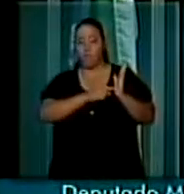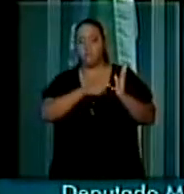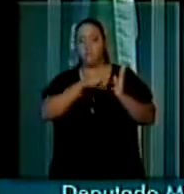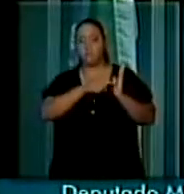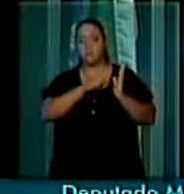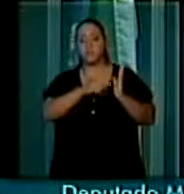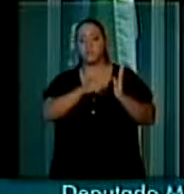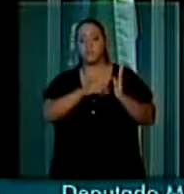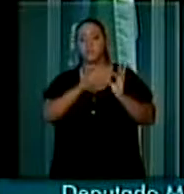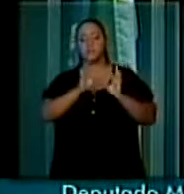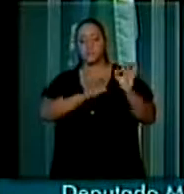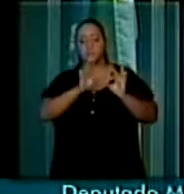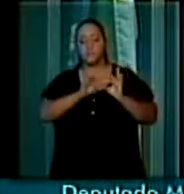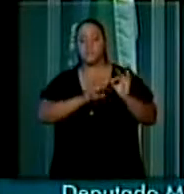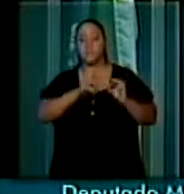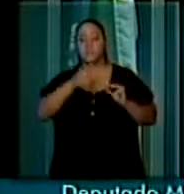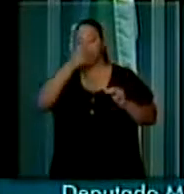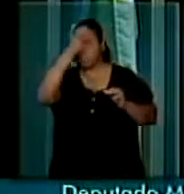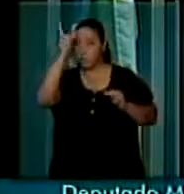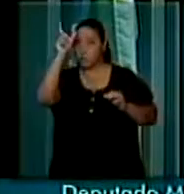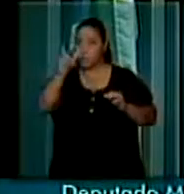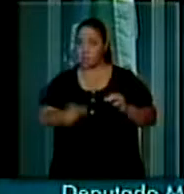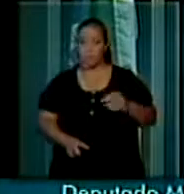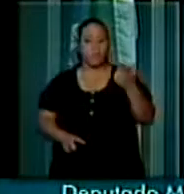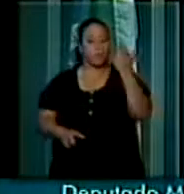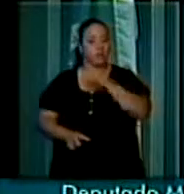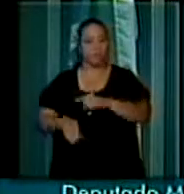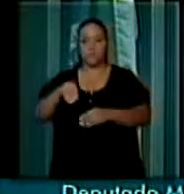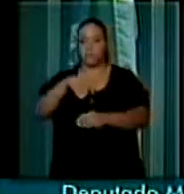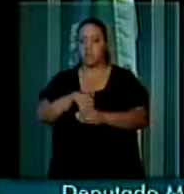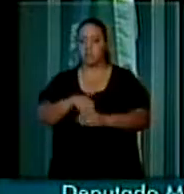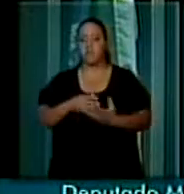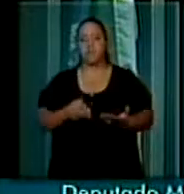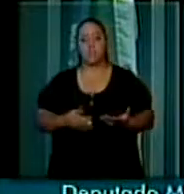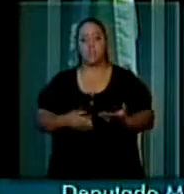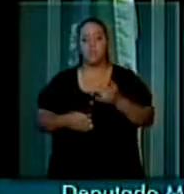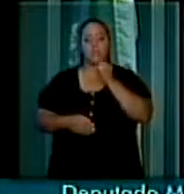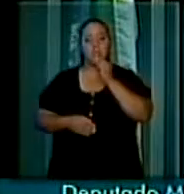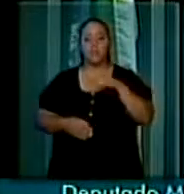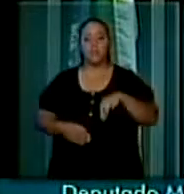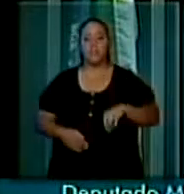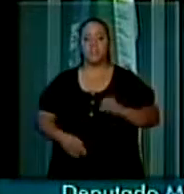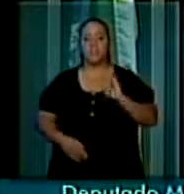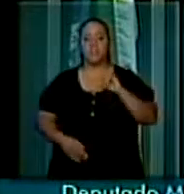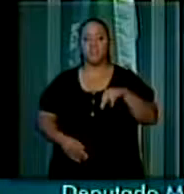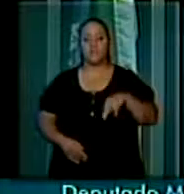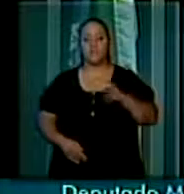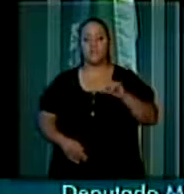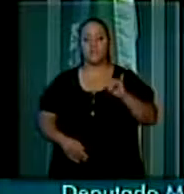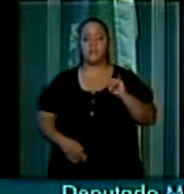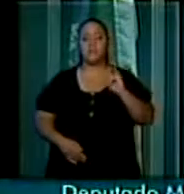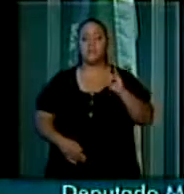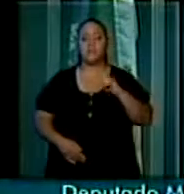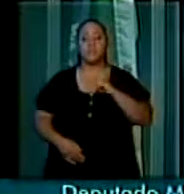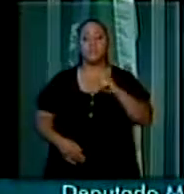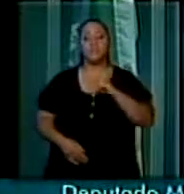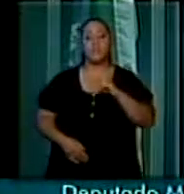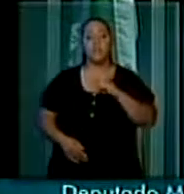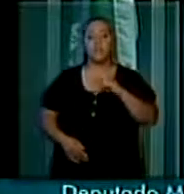Alguém se torna inelegível a partir desse texto, desde que condenado por um